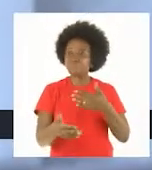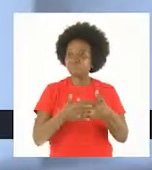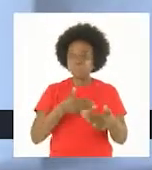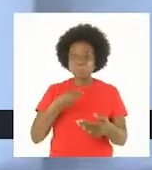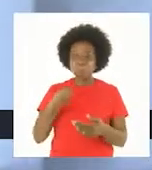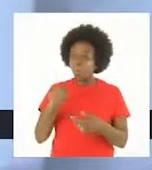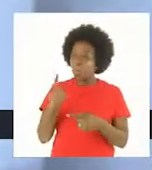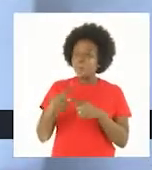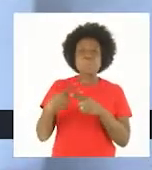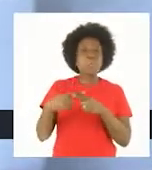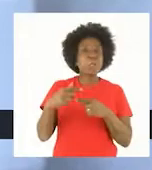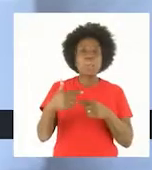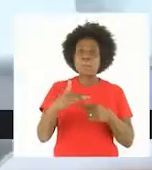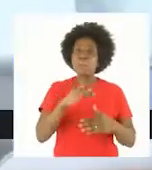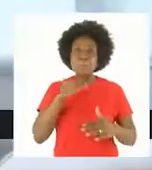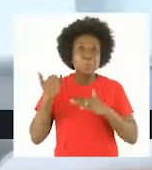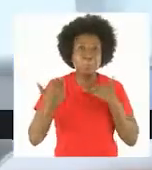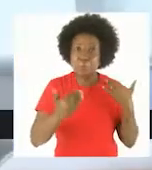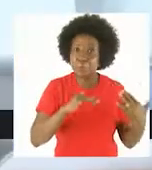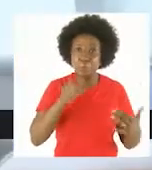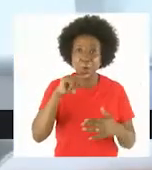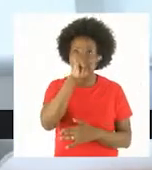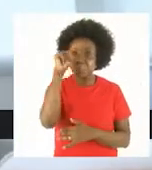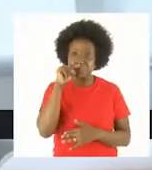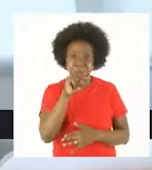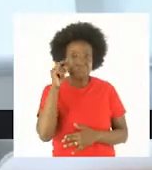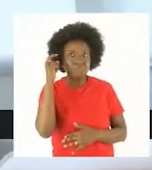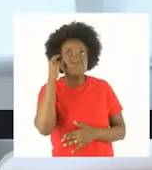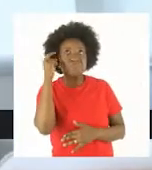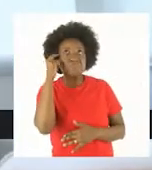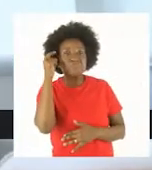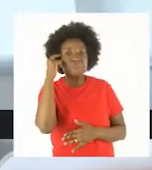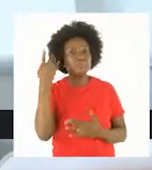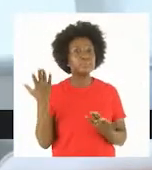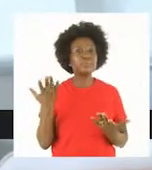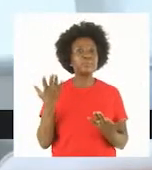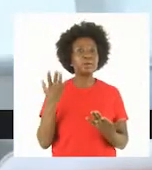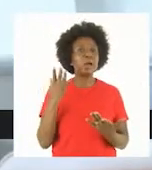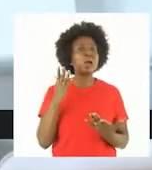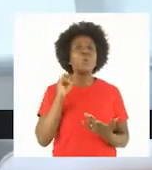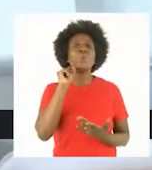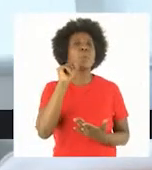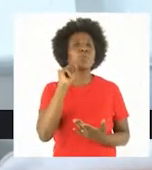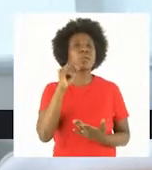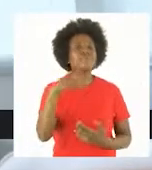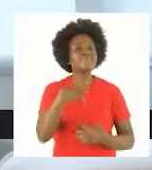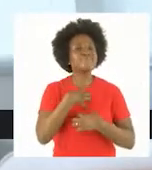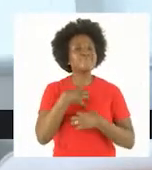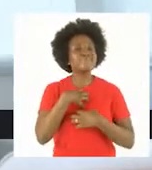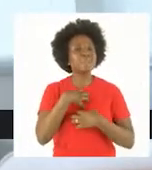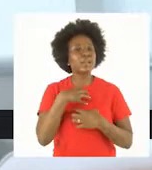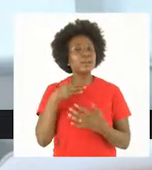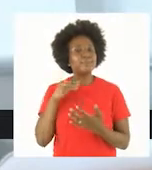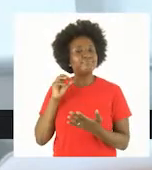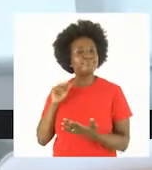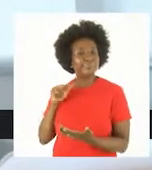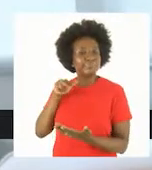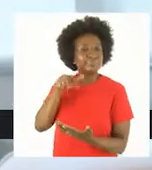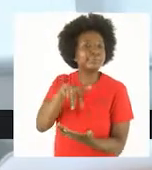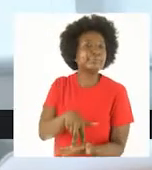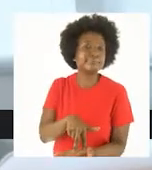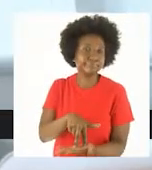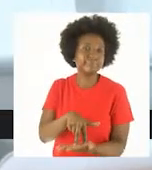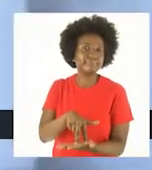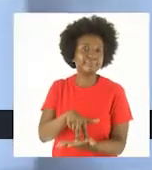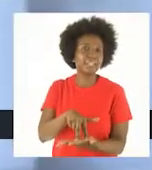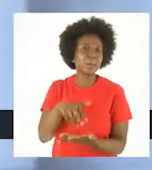ninguém sabe porque mataram. É uma interrogação que fica, mas mais do que isso, a falta que a gente sente da presença